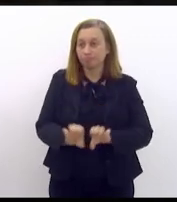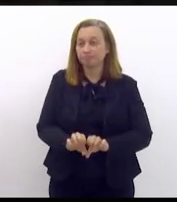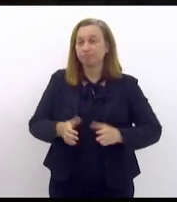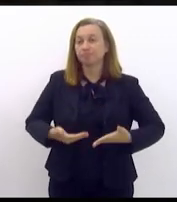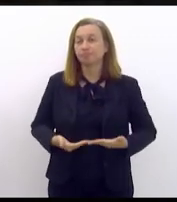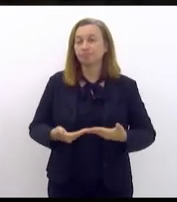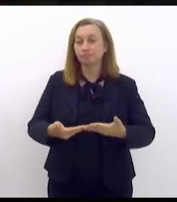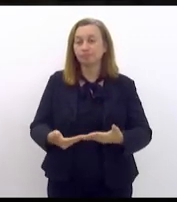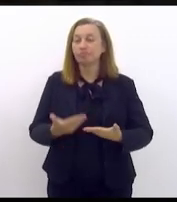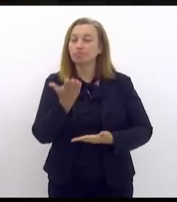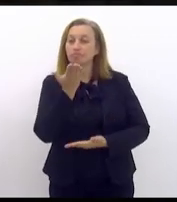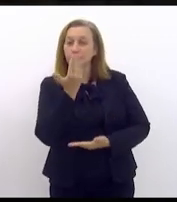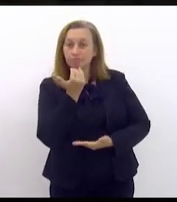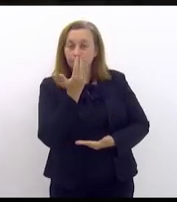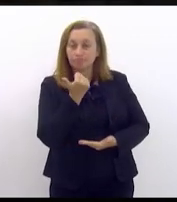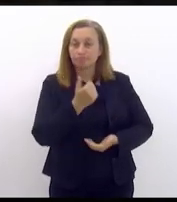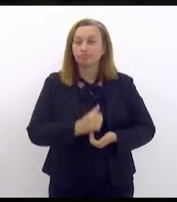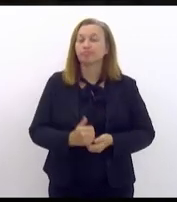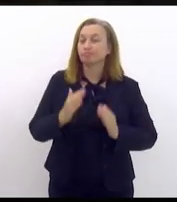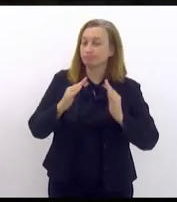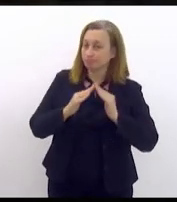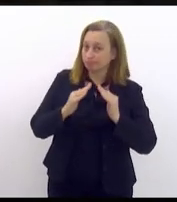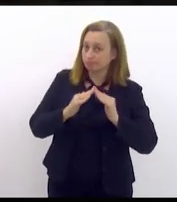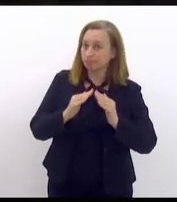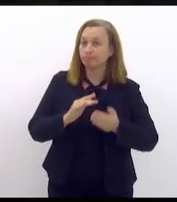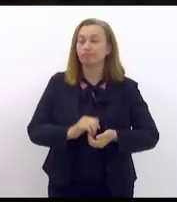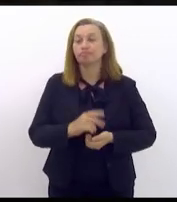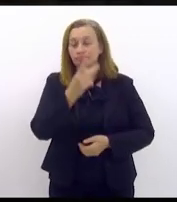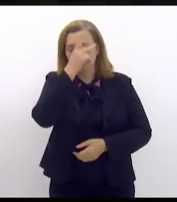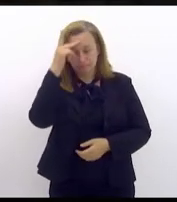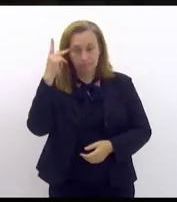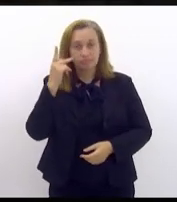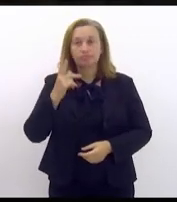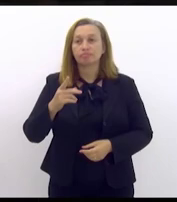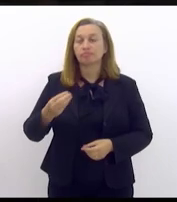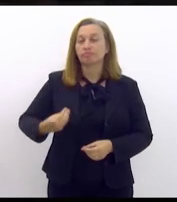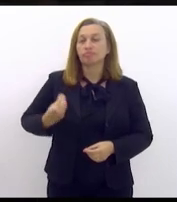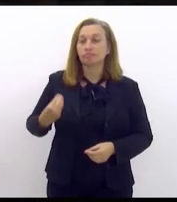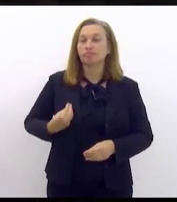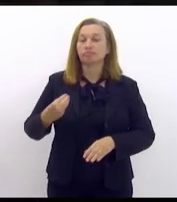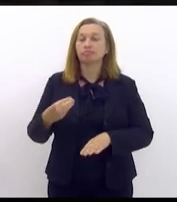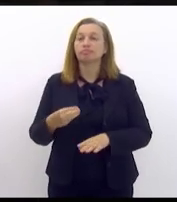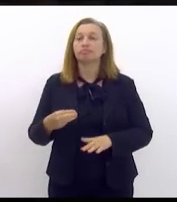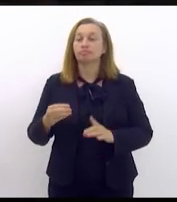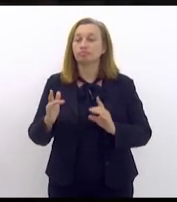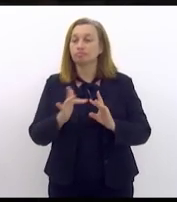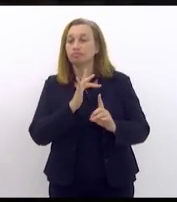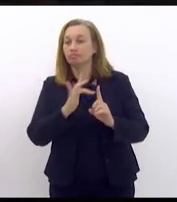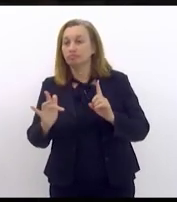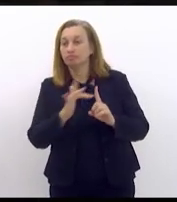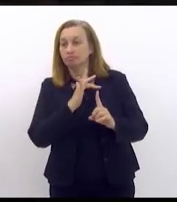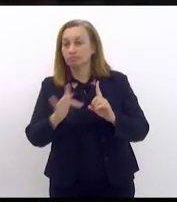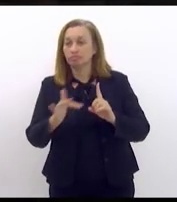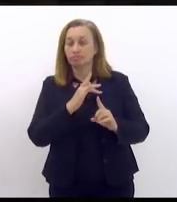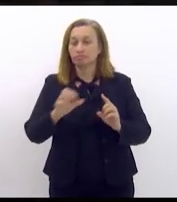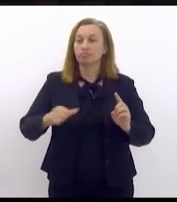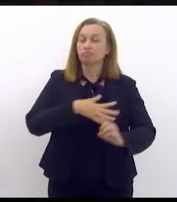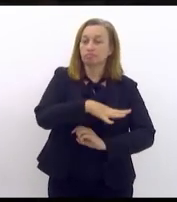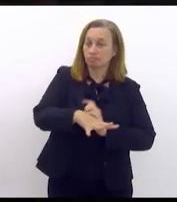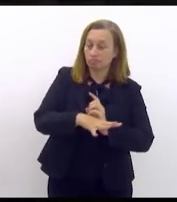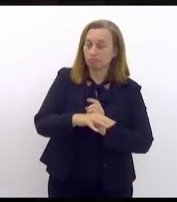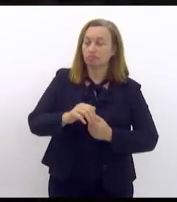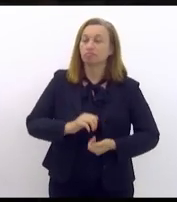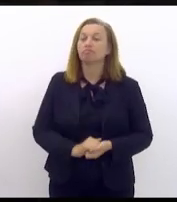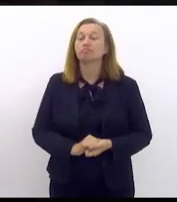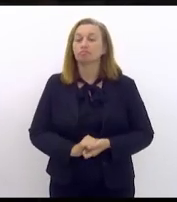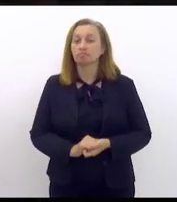oferecem alimentação, moradia para pessoas que se encontram em situação de vulnerabilidade social, situação